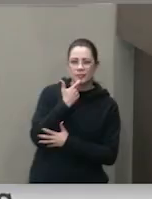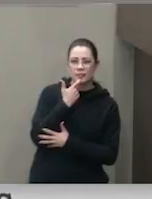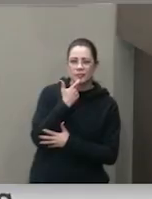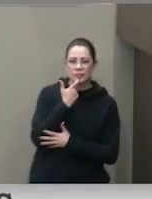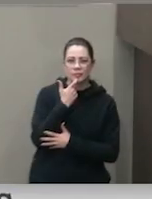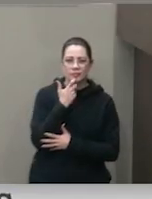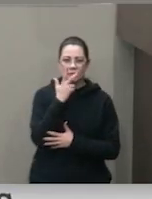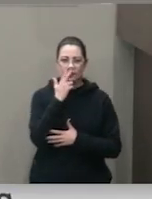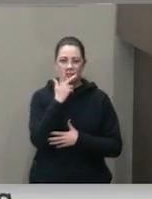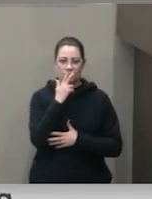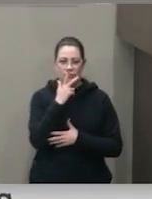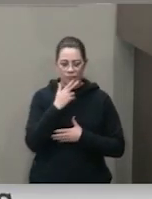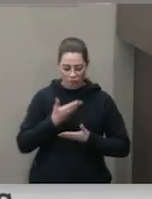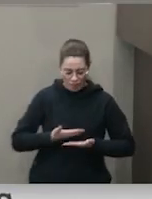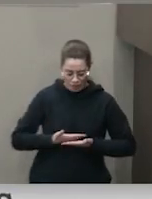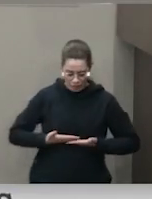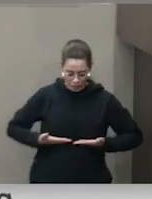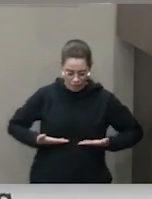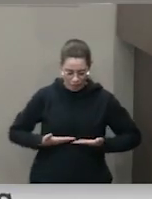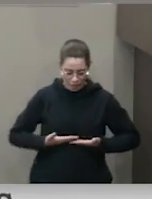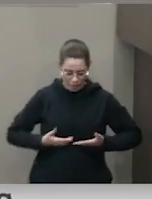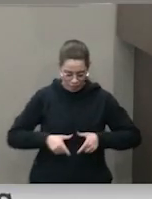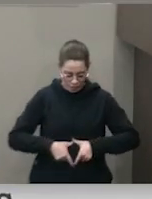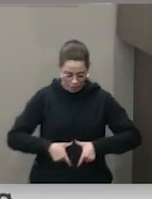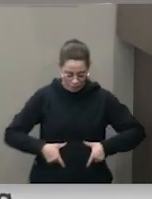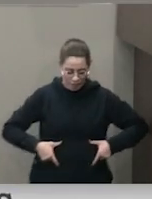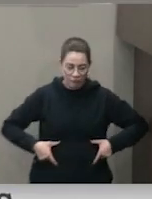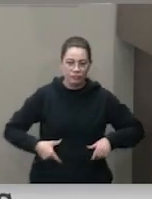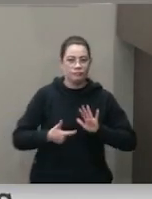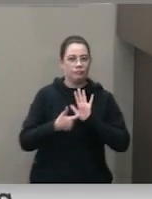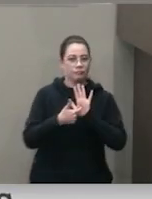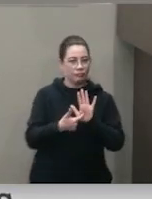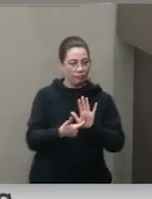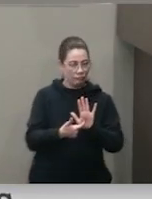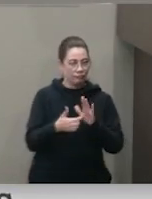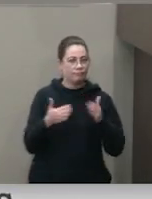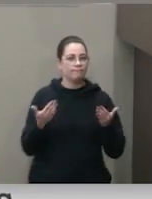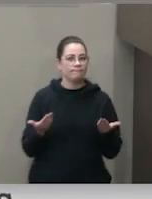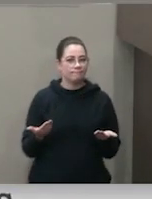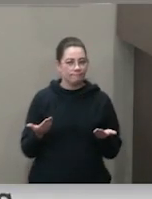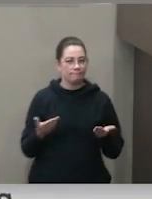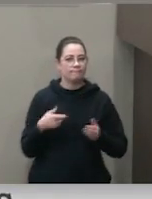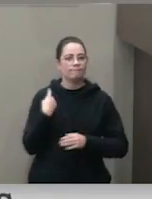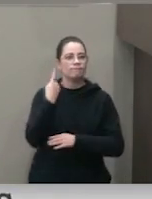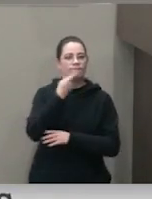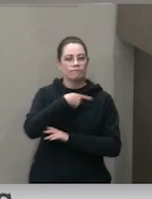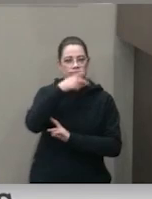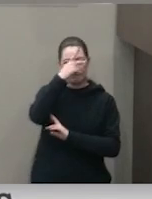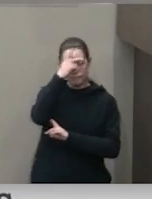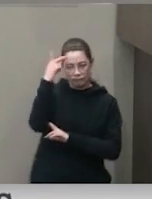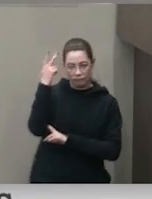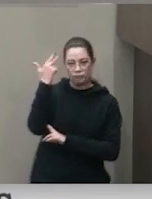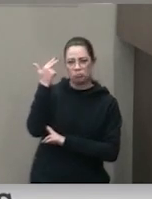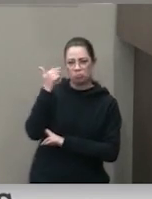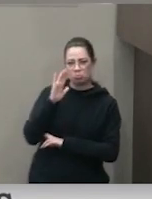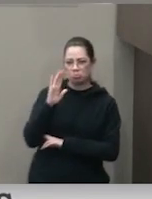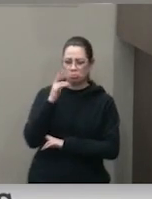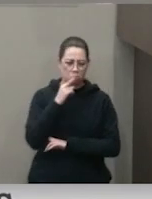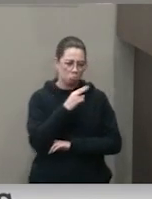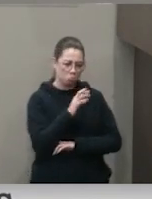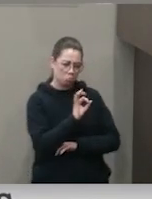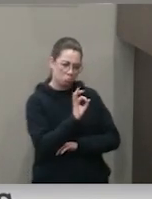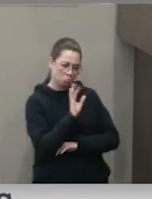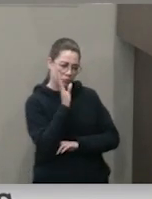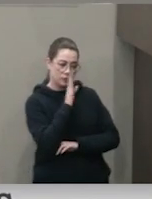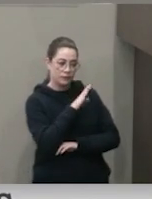com a barriguinha de fora. Gente, é evidente que isso para nós, pessoas normais, não vê